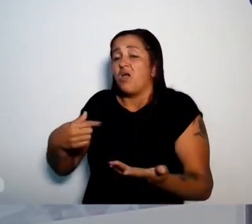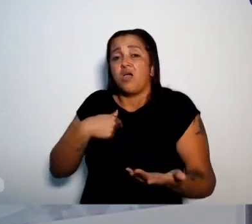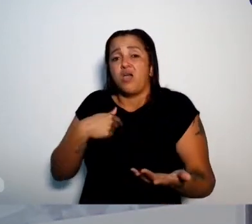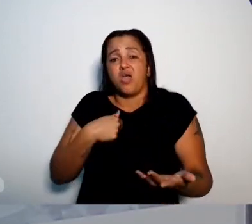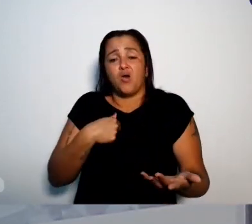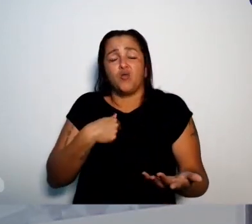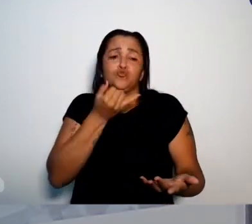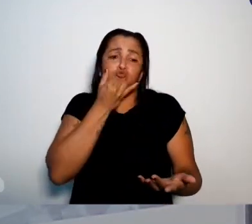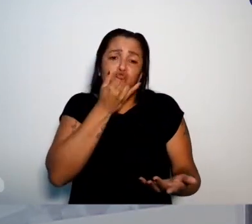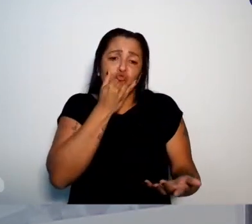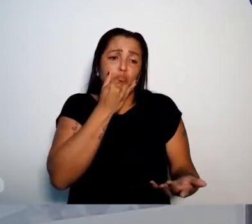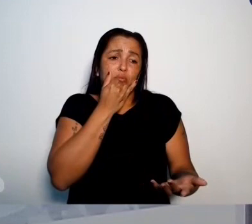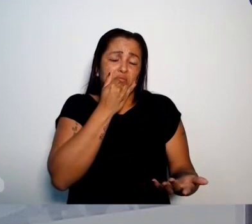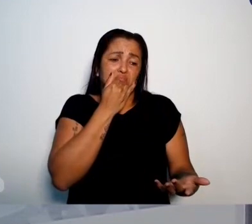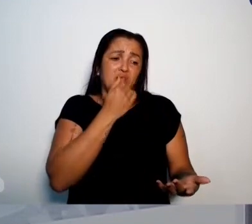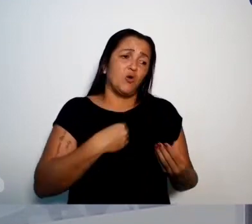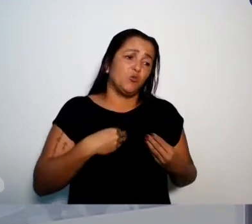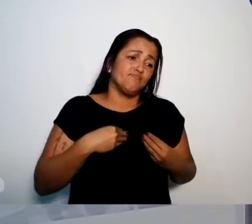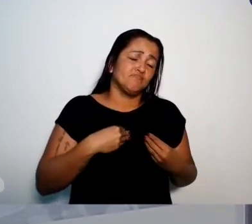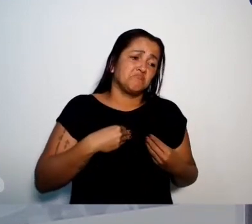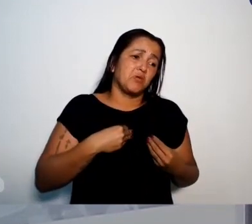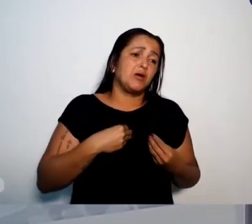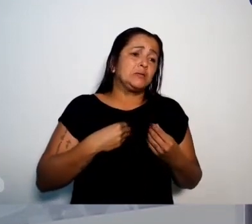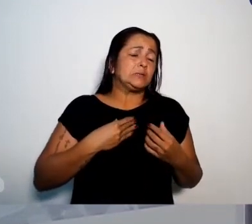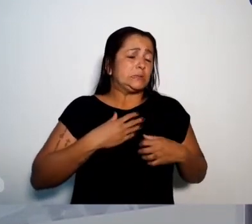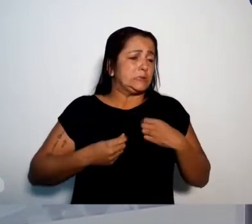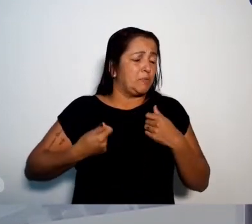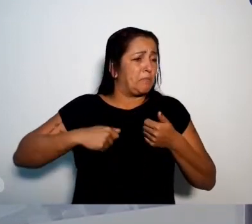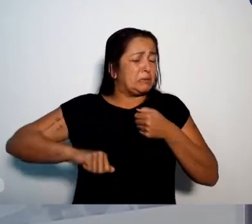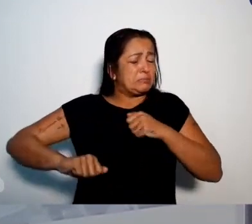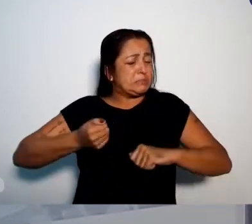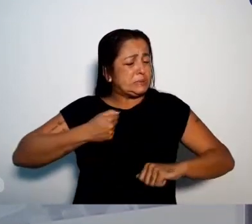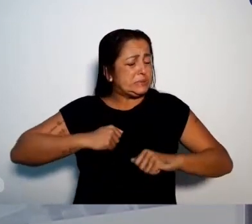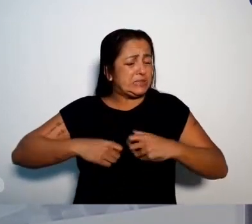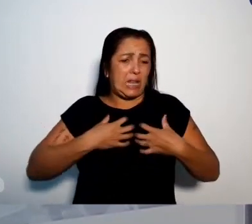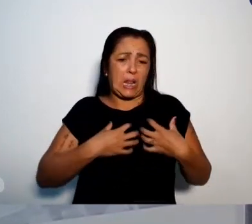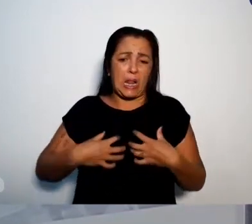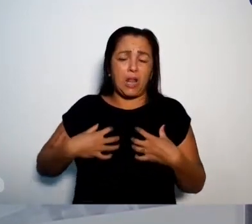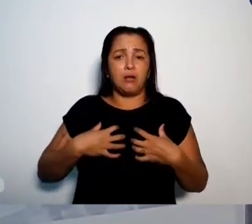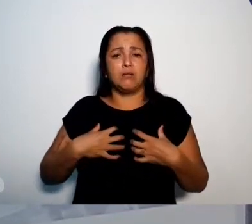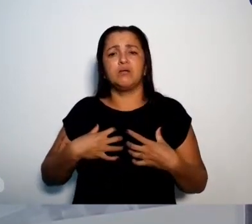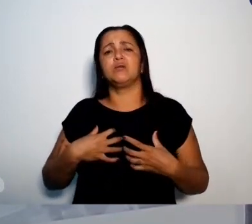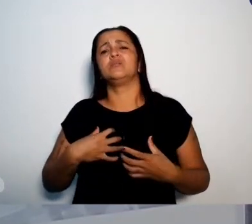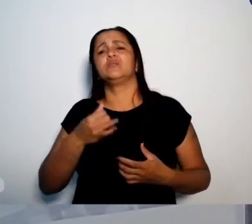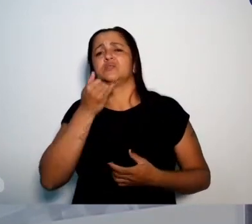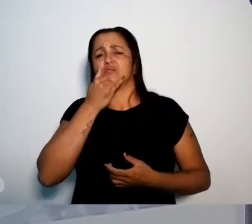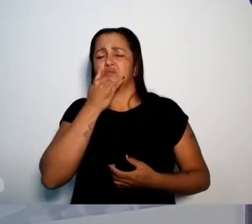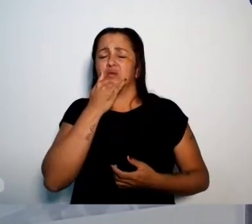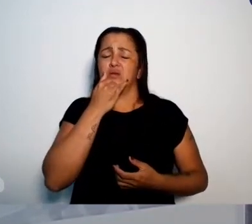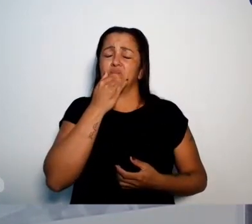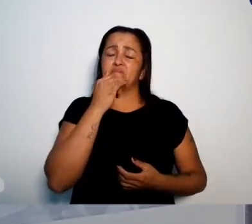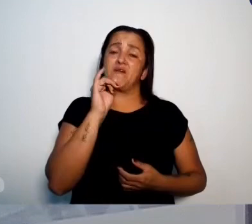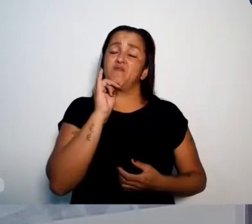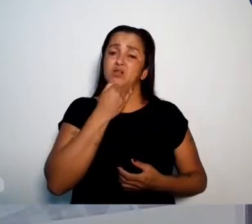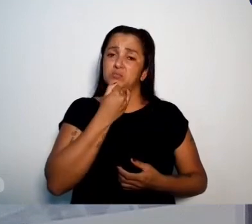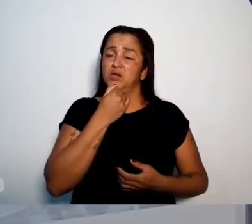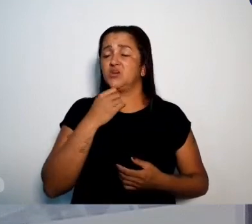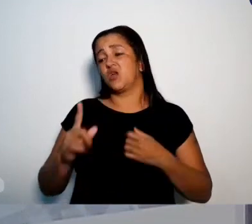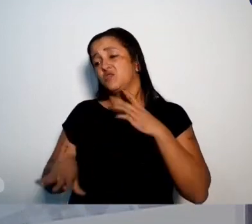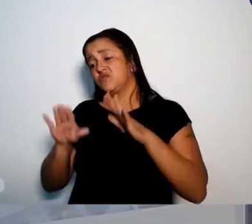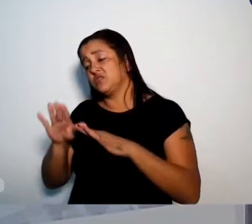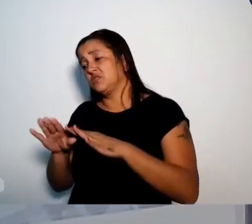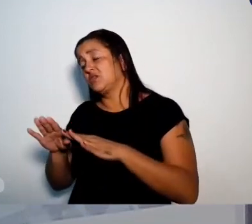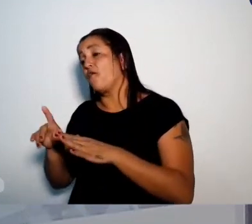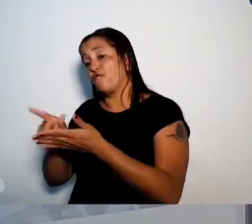magoei, porque, infelizmente, aqui a gente tem que sempre votar de um lado, ou de um lado que agrada